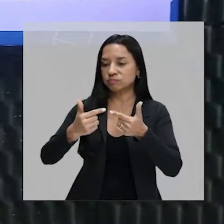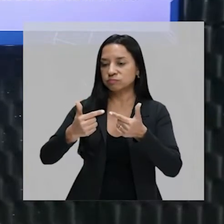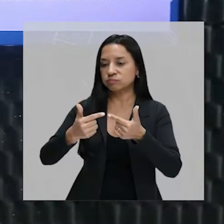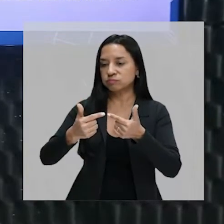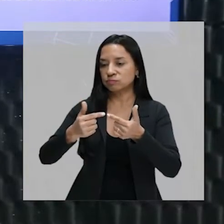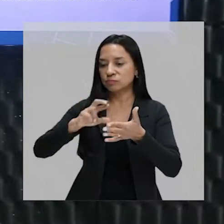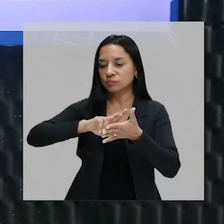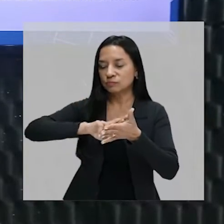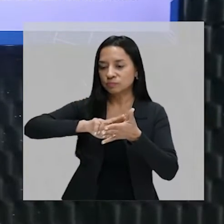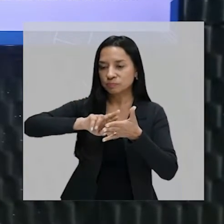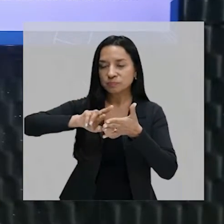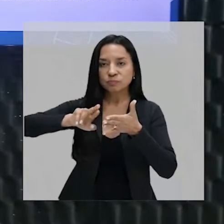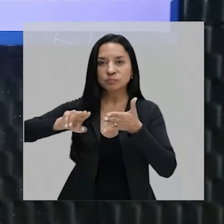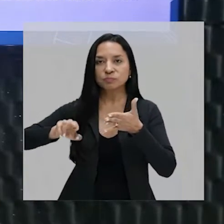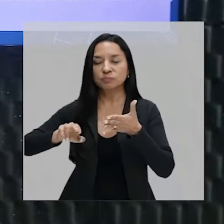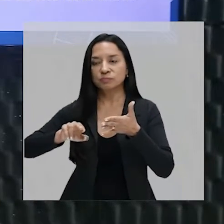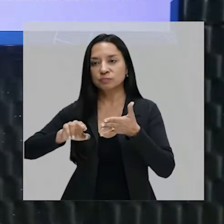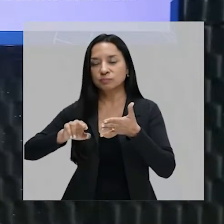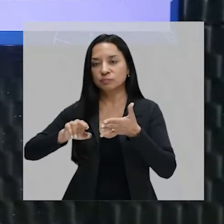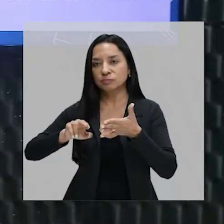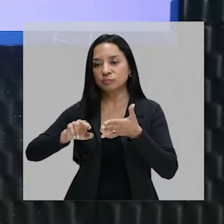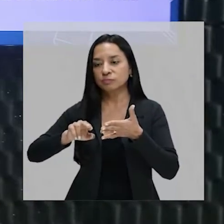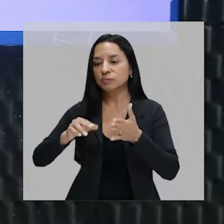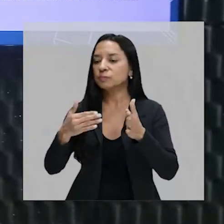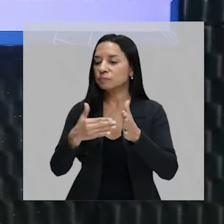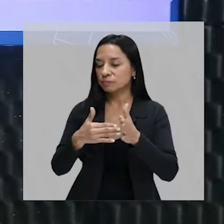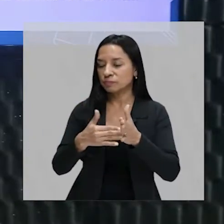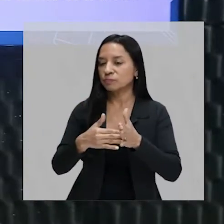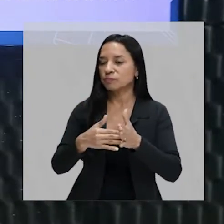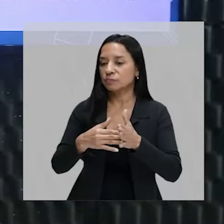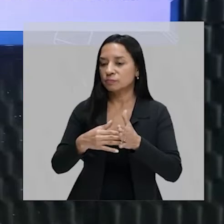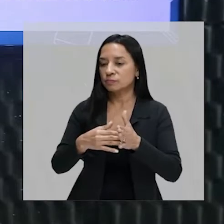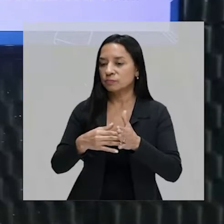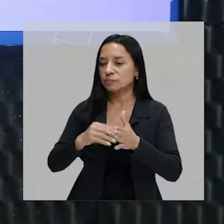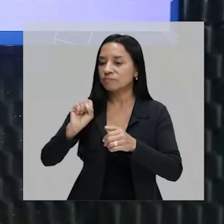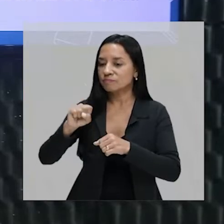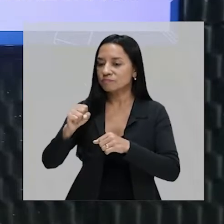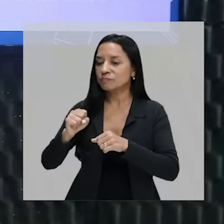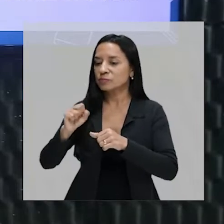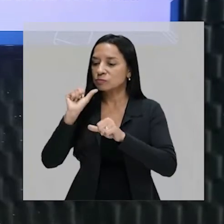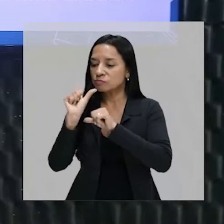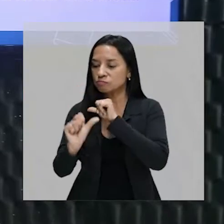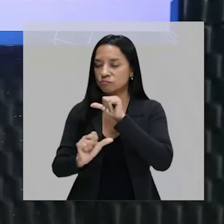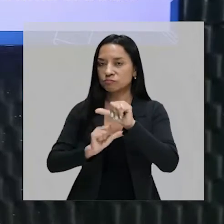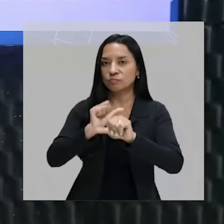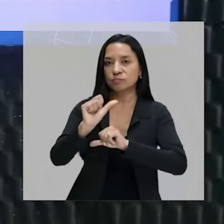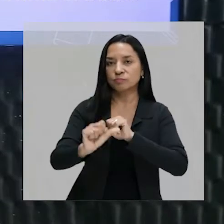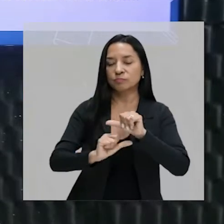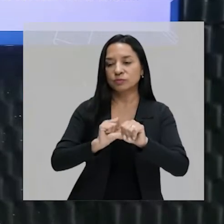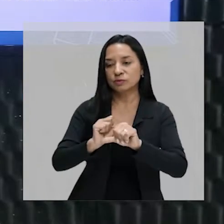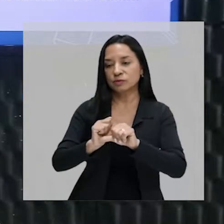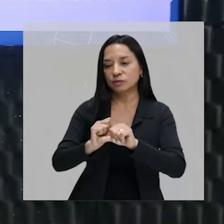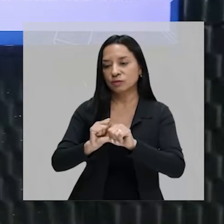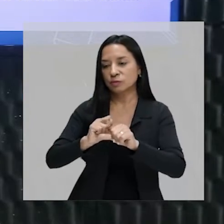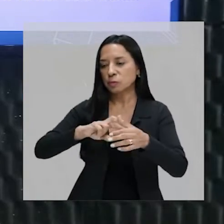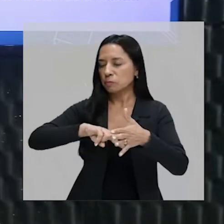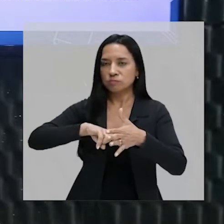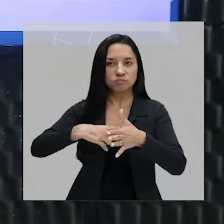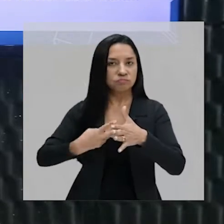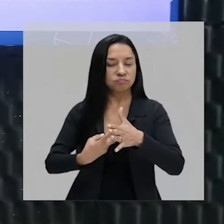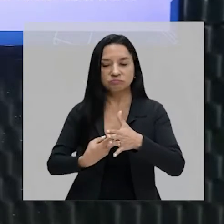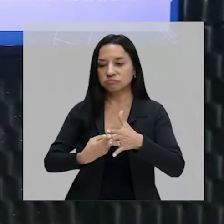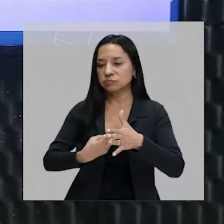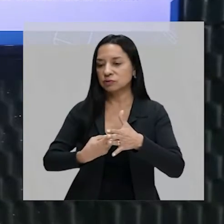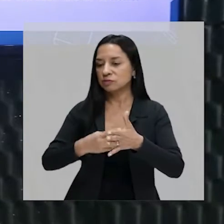sua tiver as suas diversidades e até mesmo a sua reivenção não significa dizer